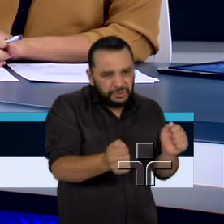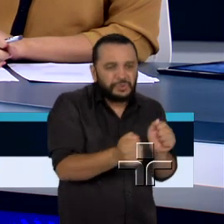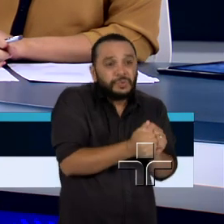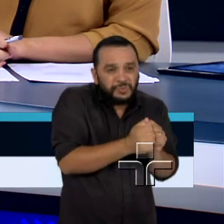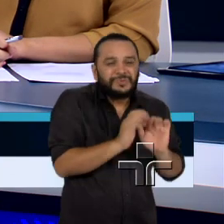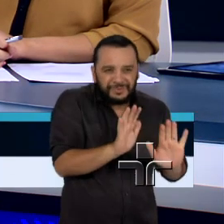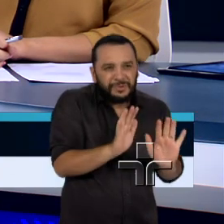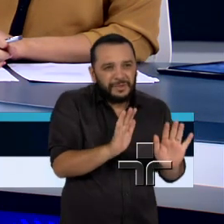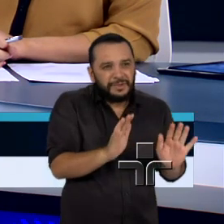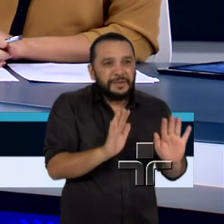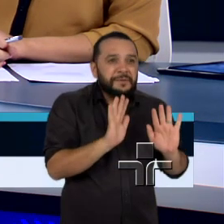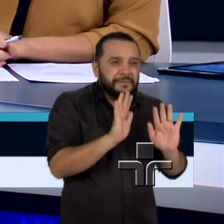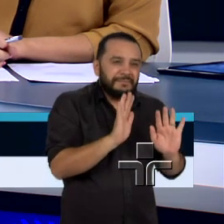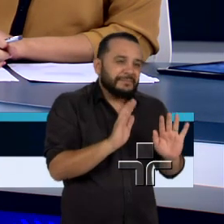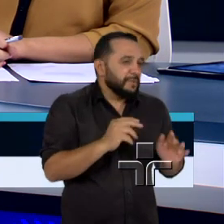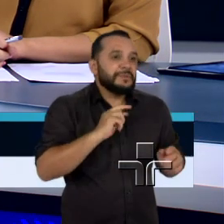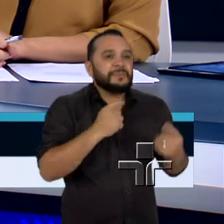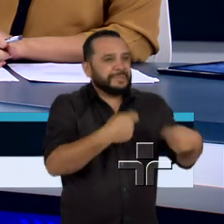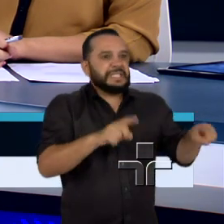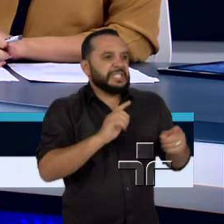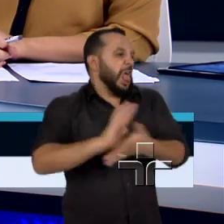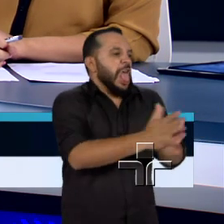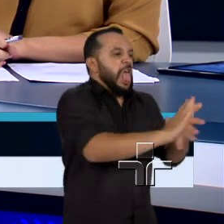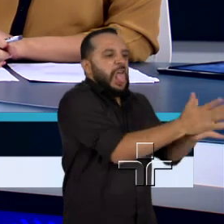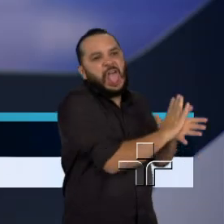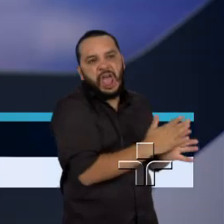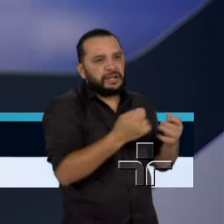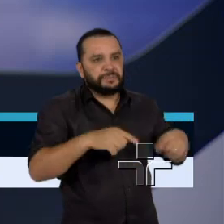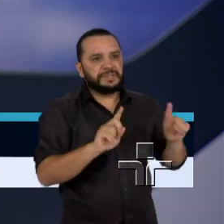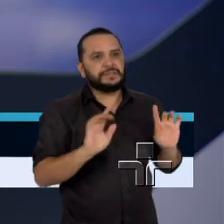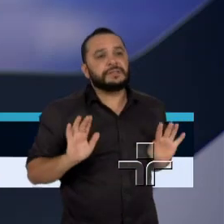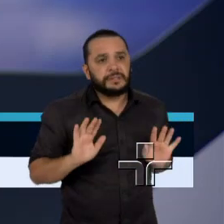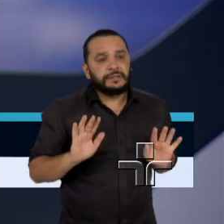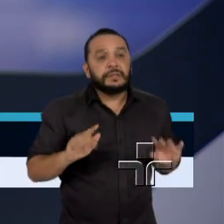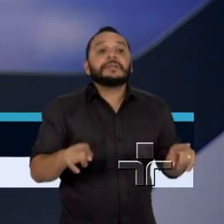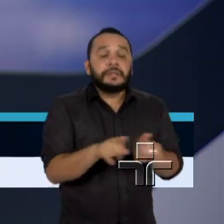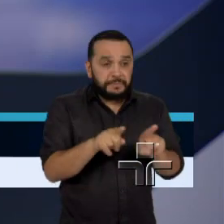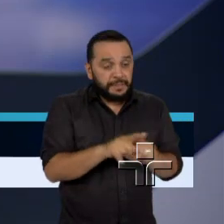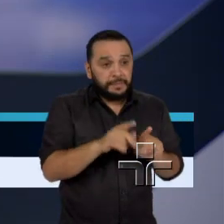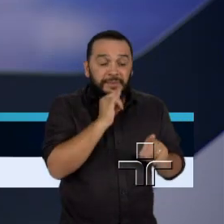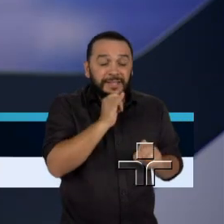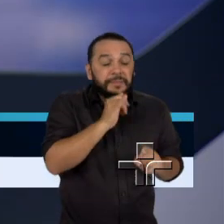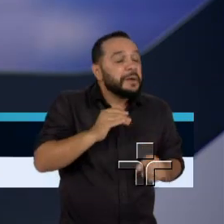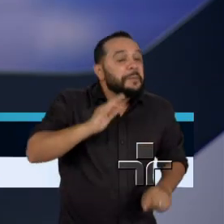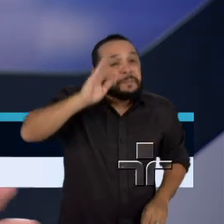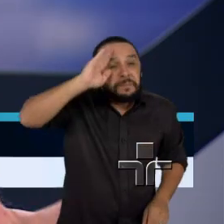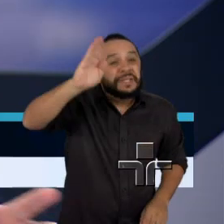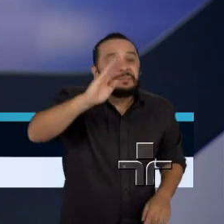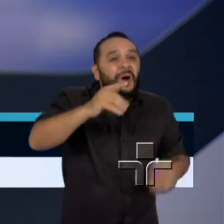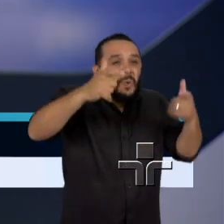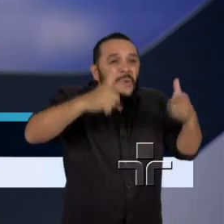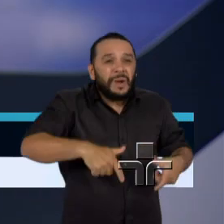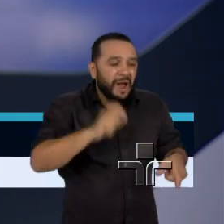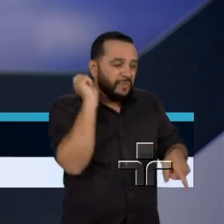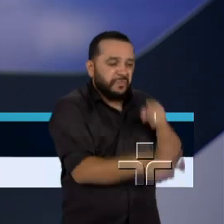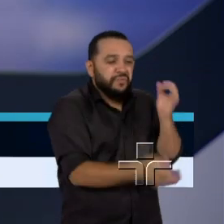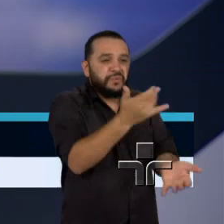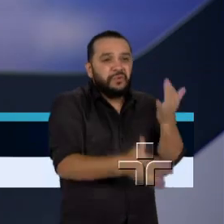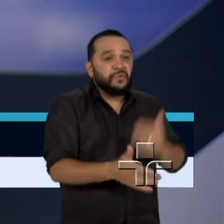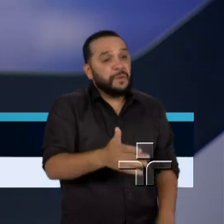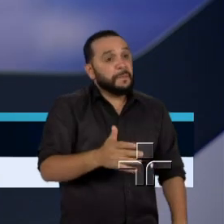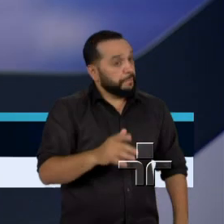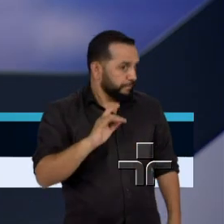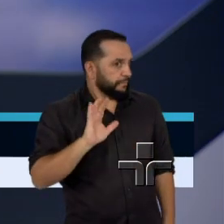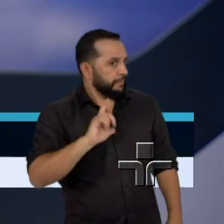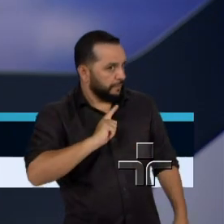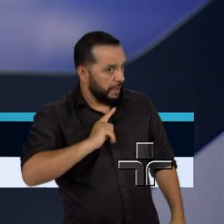os dois lugares onde as queimadas estão sendo mais significativas é o Brasil e a Bolívia, né? O que aconteceu na Bolívia é interessante, quer